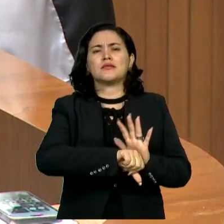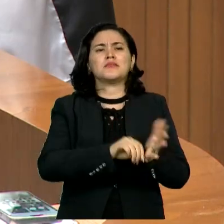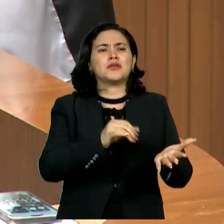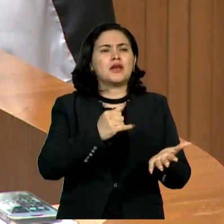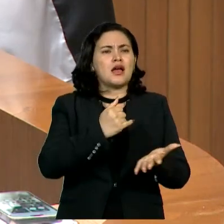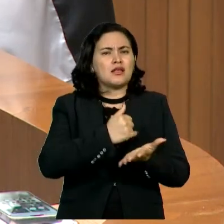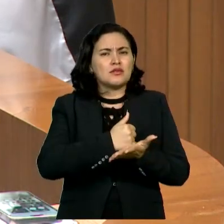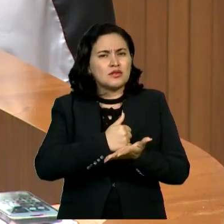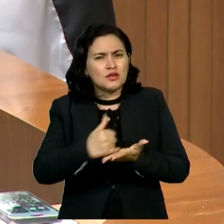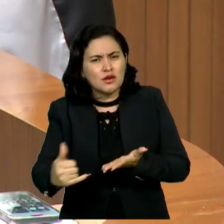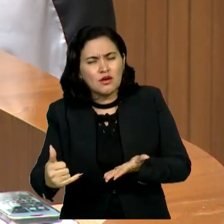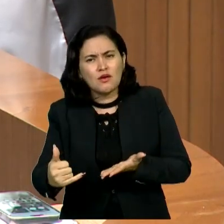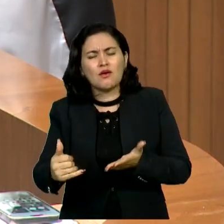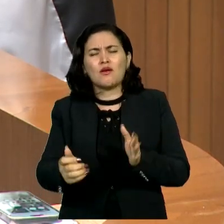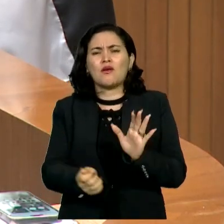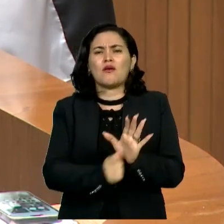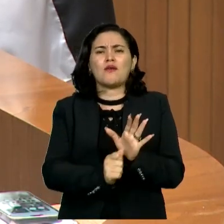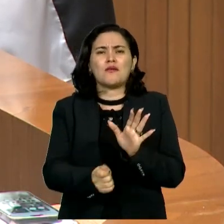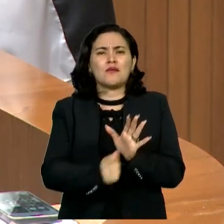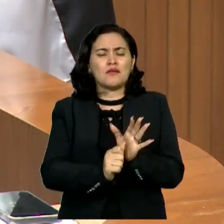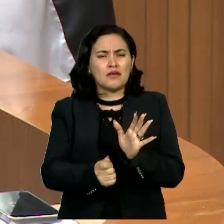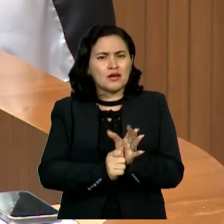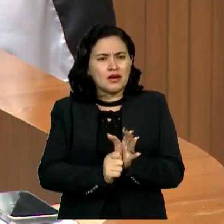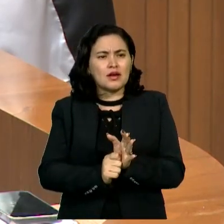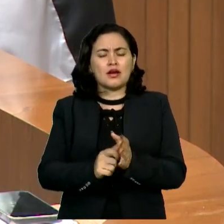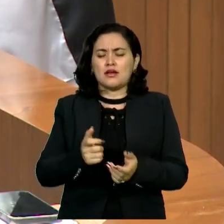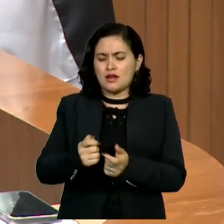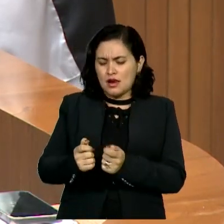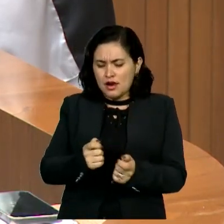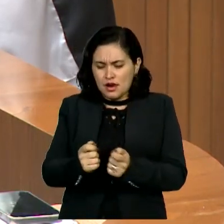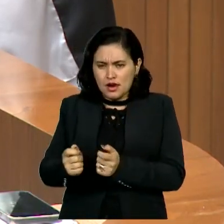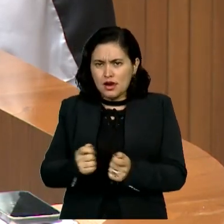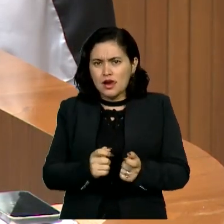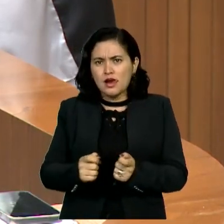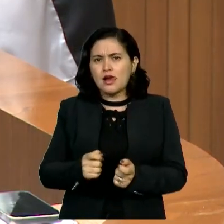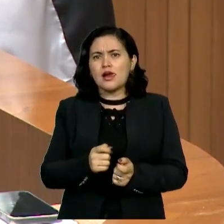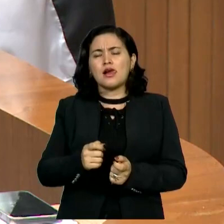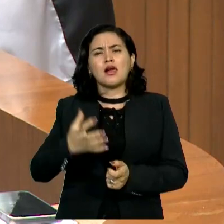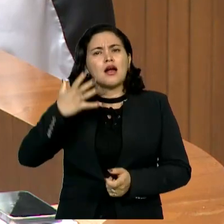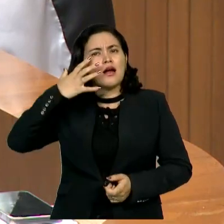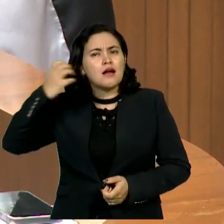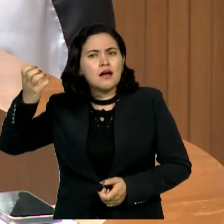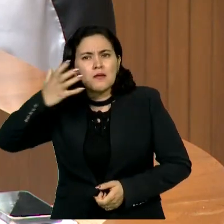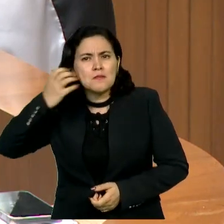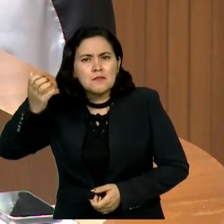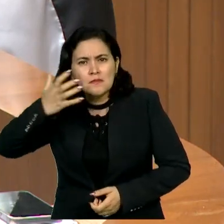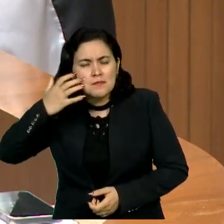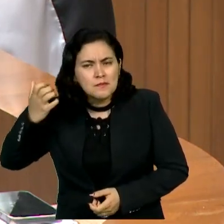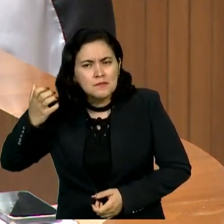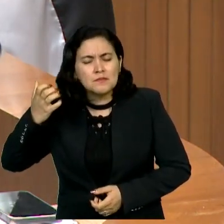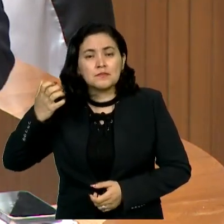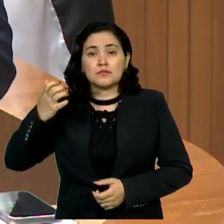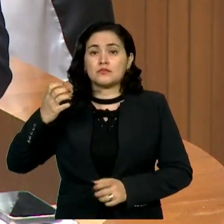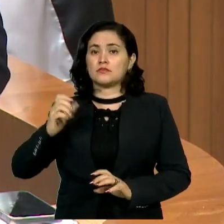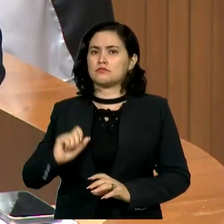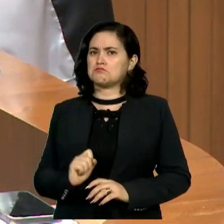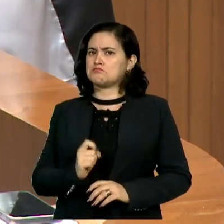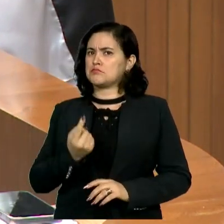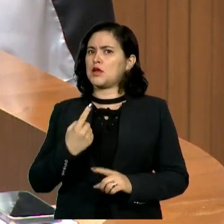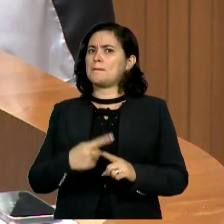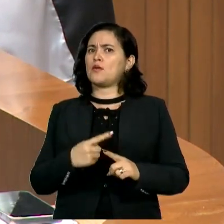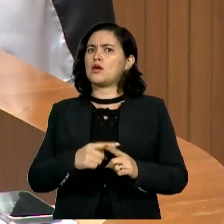que assassinam pessoas. E, estranhamente, houve participação de advogados também